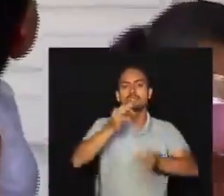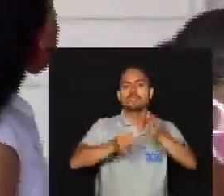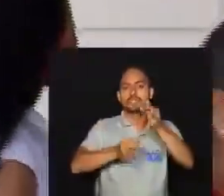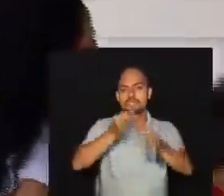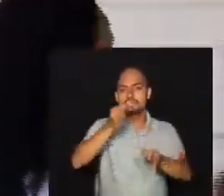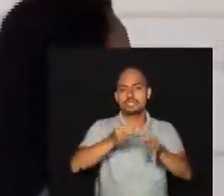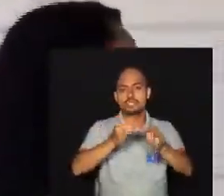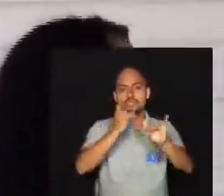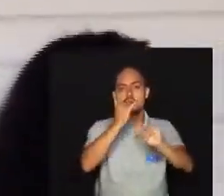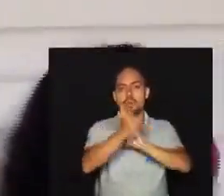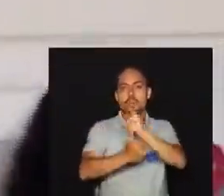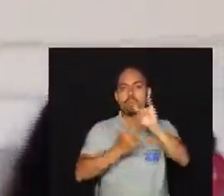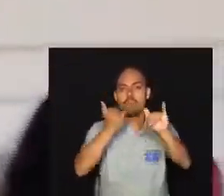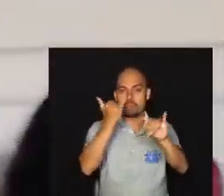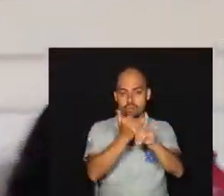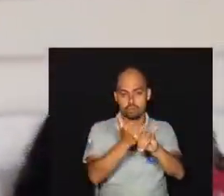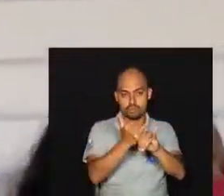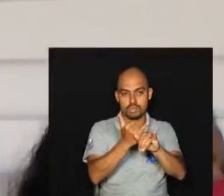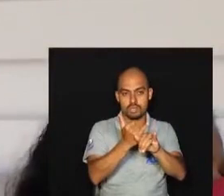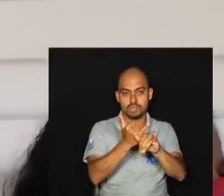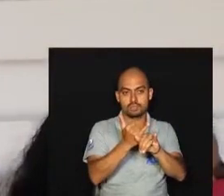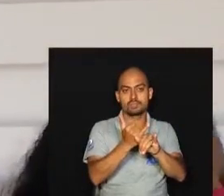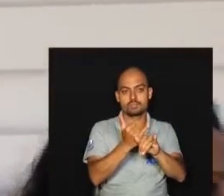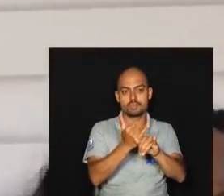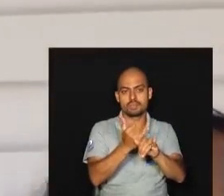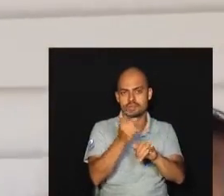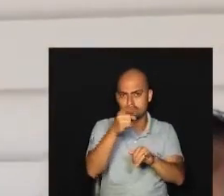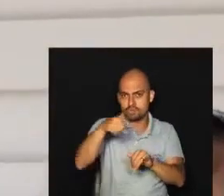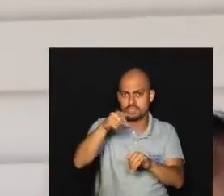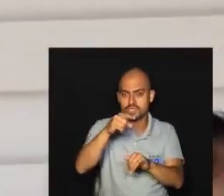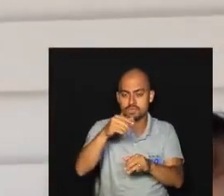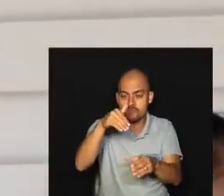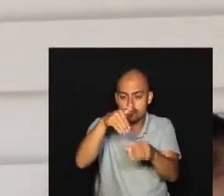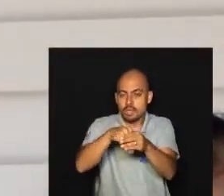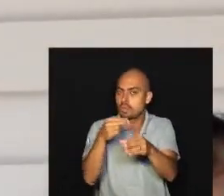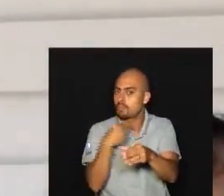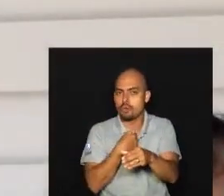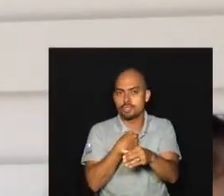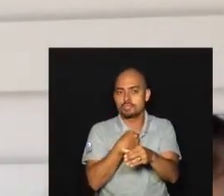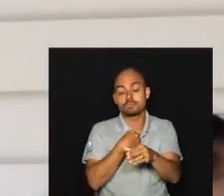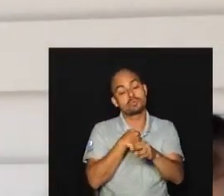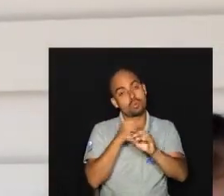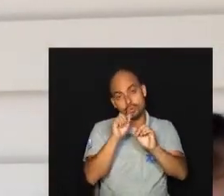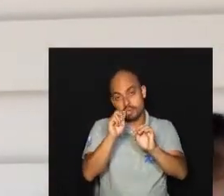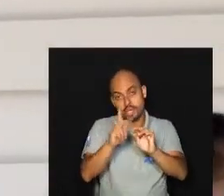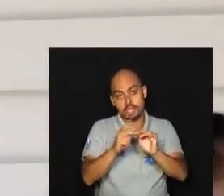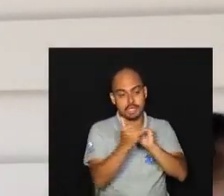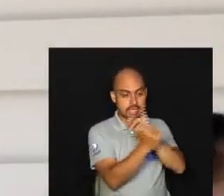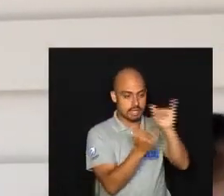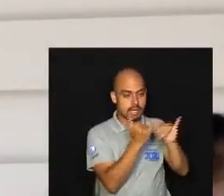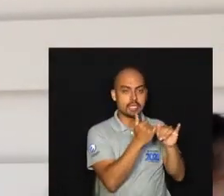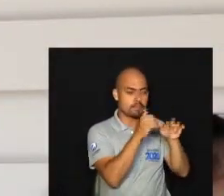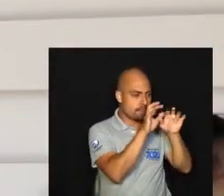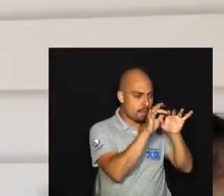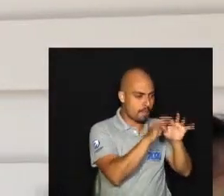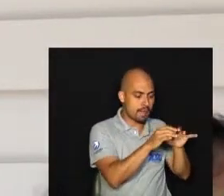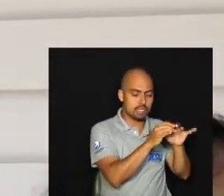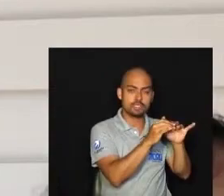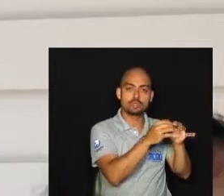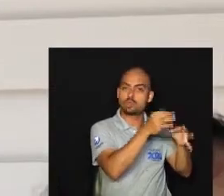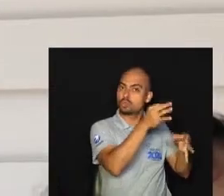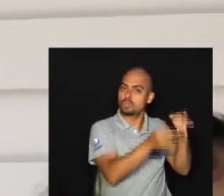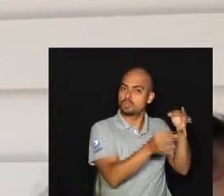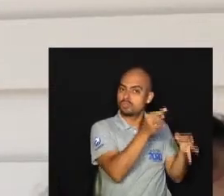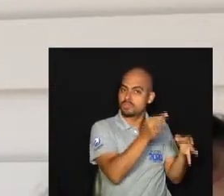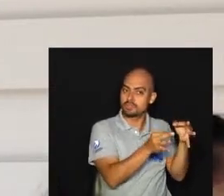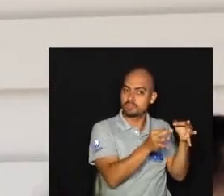online somente. Olha só, não pode votar? Justifique. E aqui eles não estão deixando então que os eleitores venham.